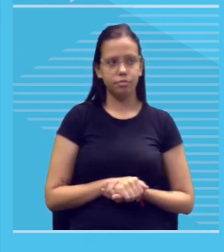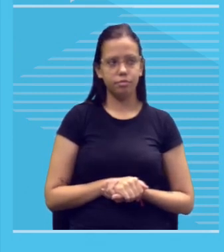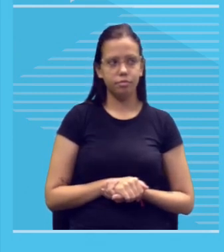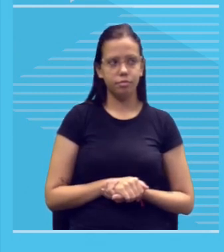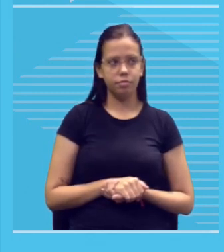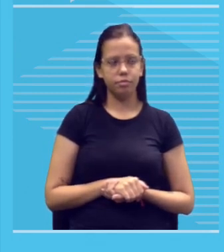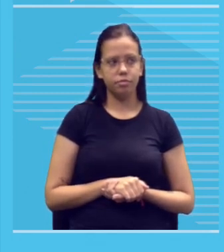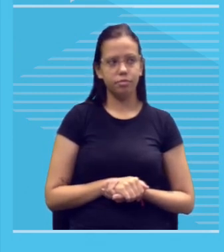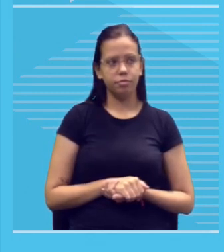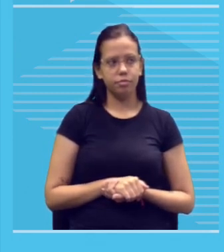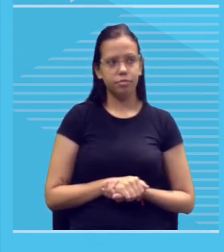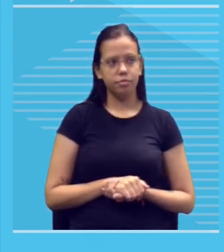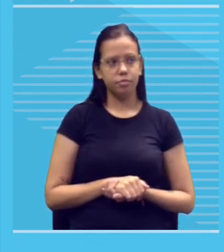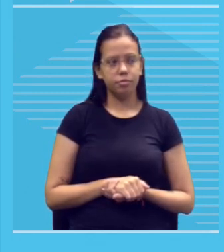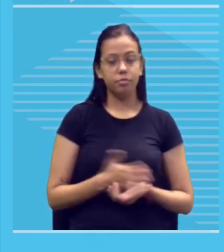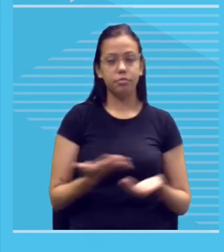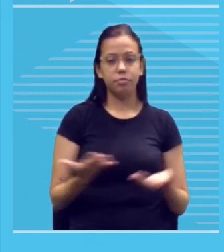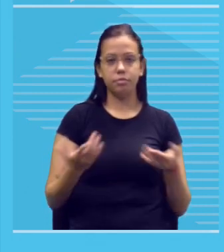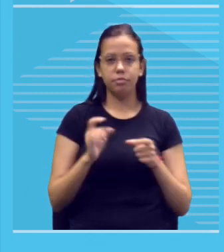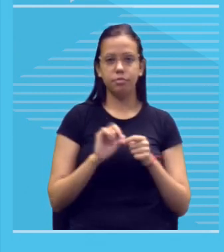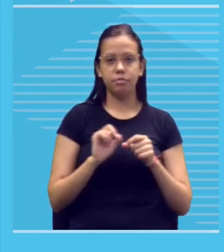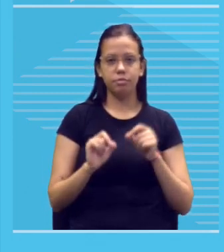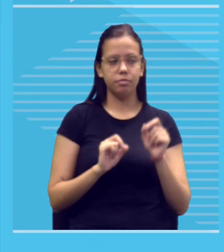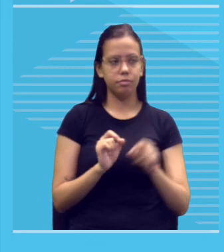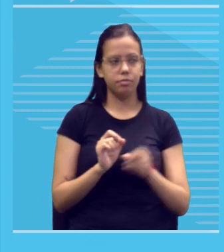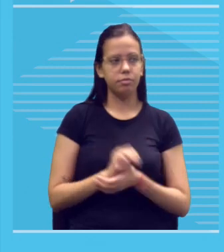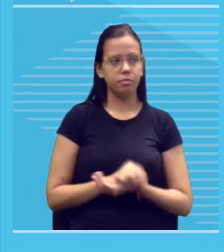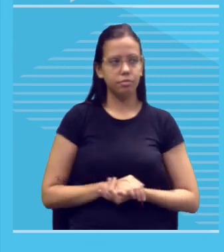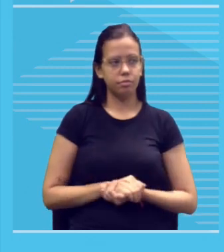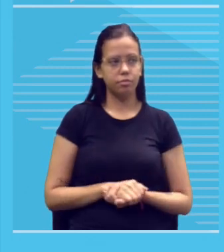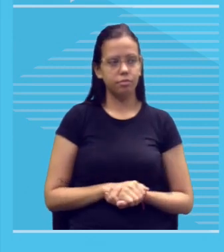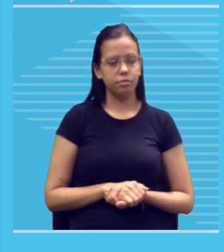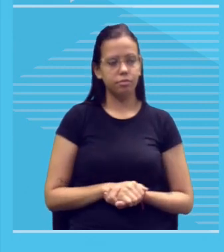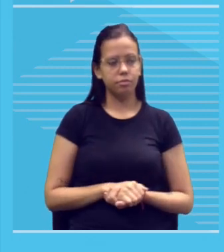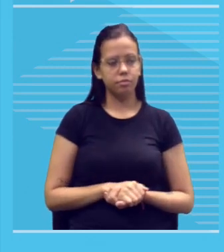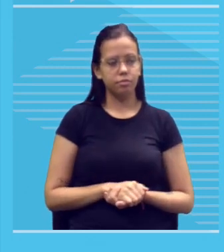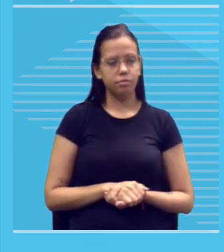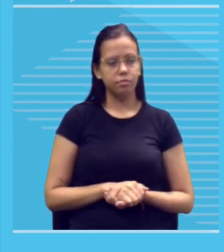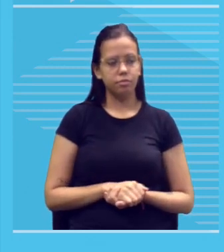jovens o que é que você faz aqui eu vou